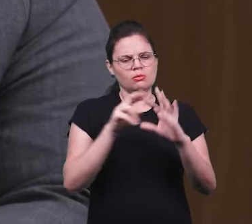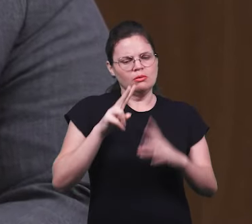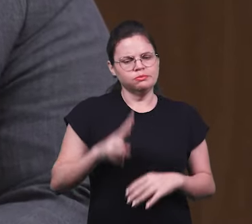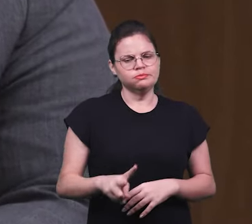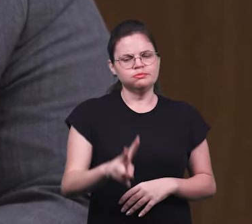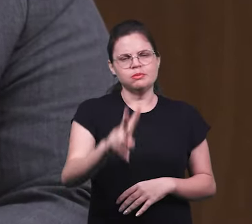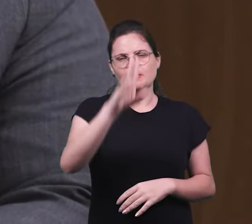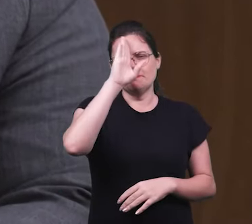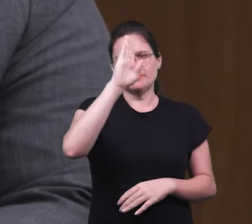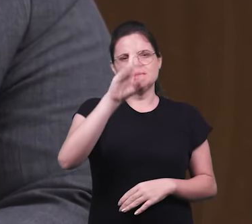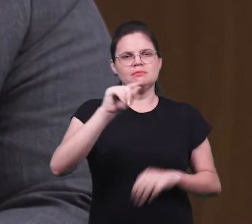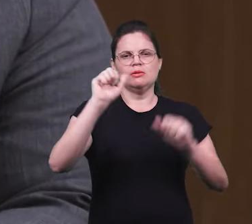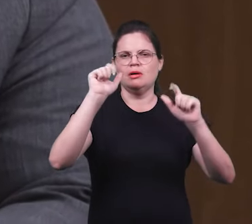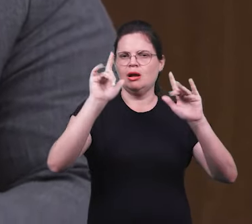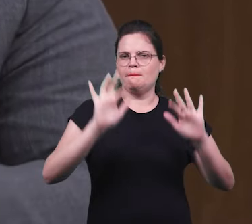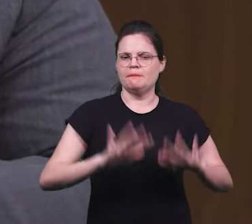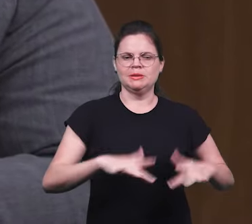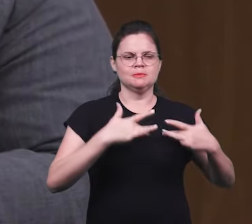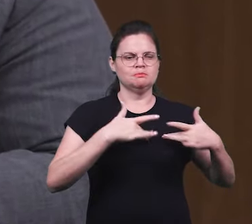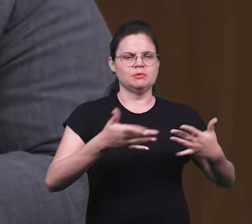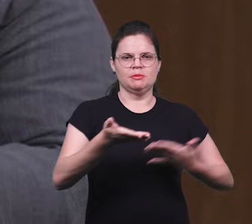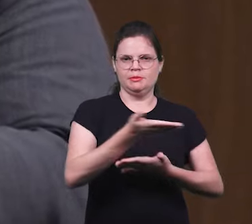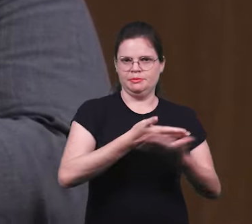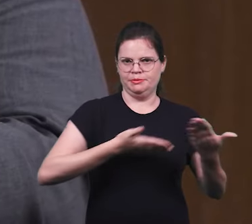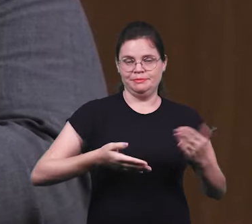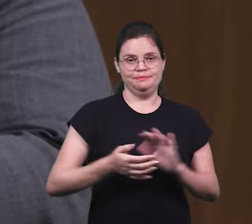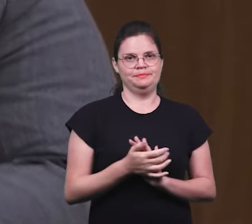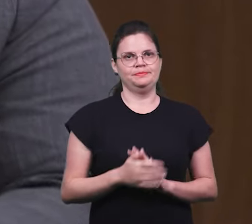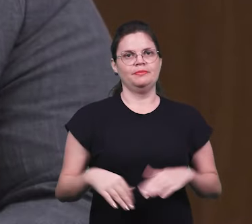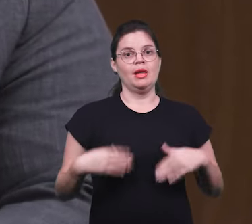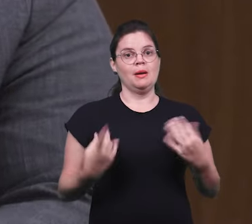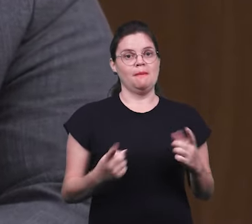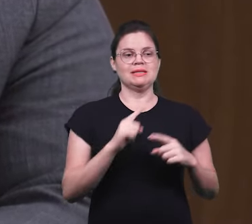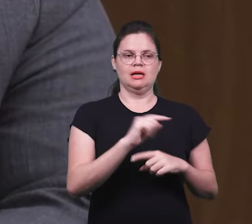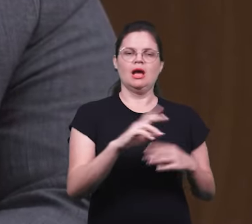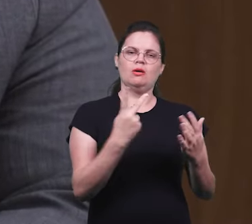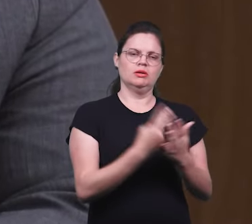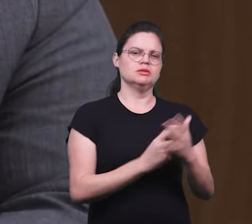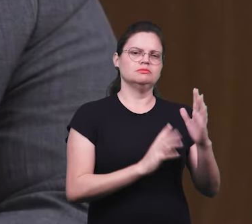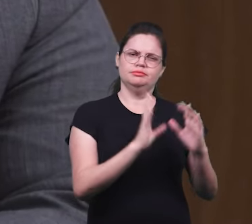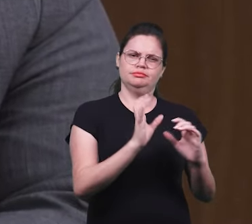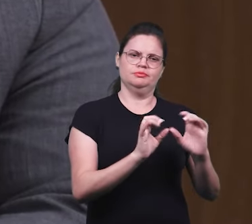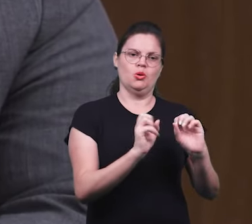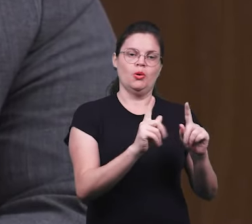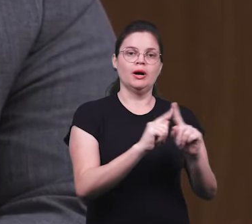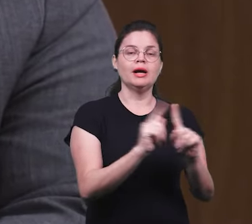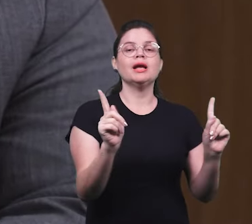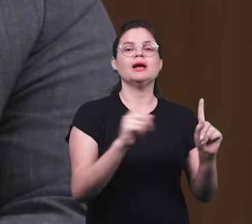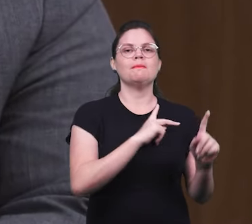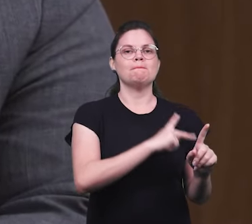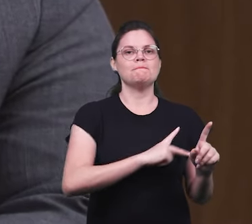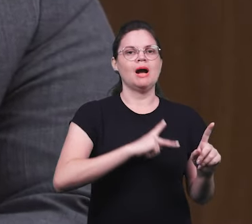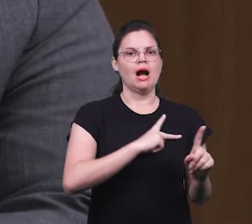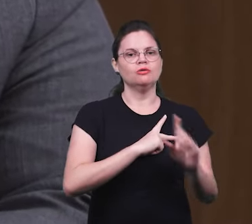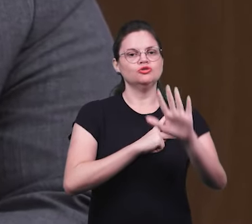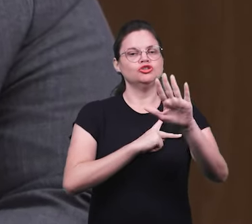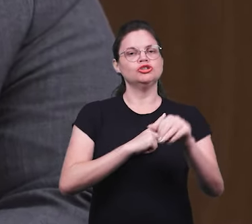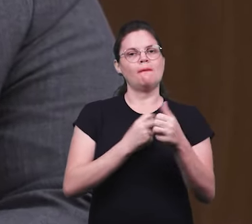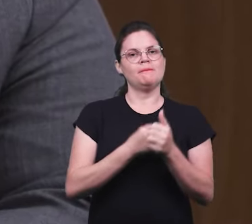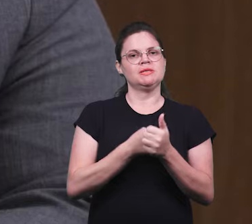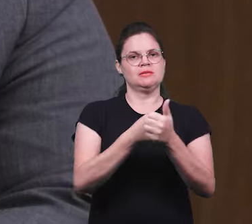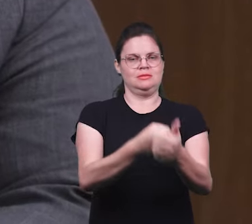a bênção, o amor fraternal. Mas Paulo vai viajar com Silas, porém, é interessante porque o escritor do livro de